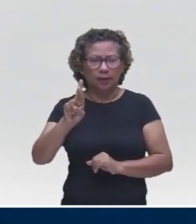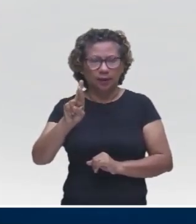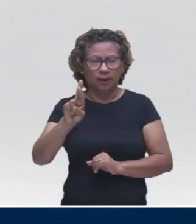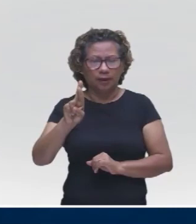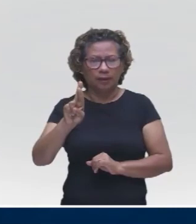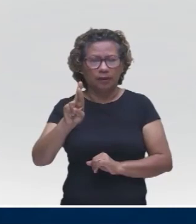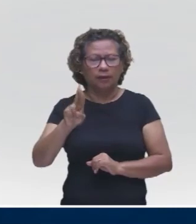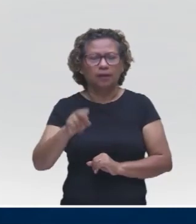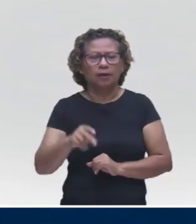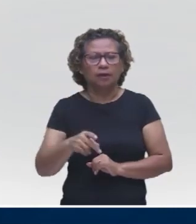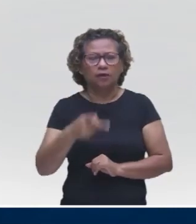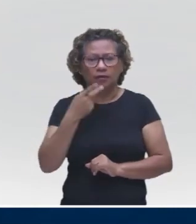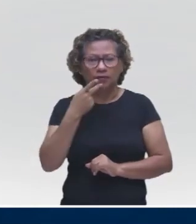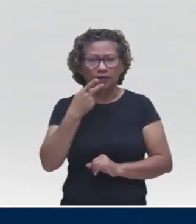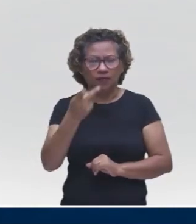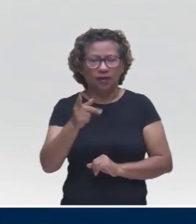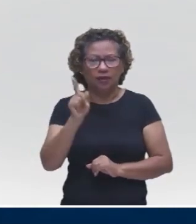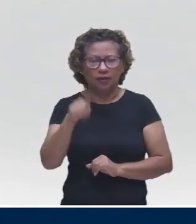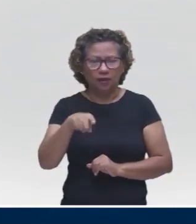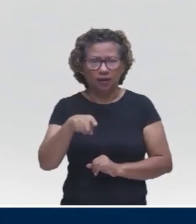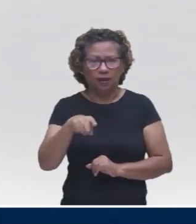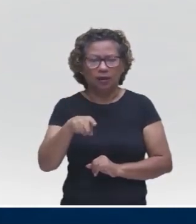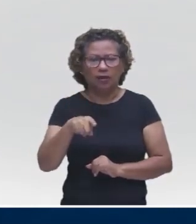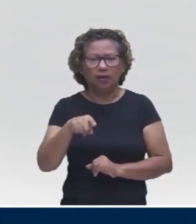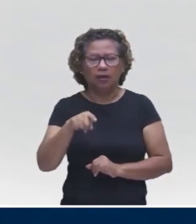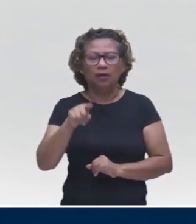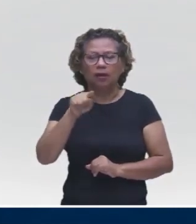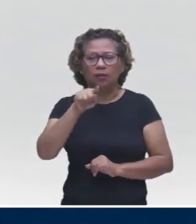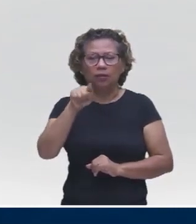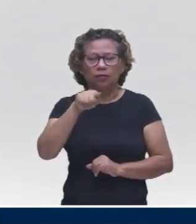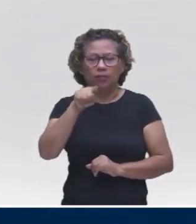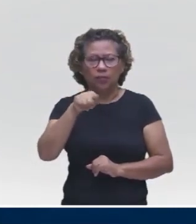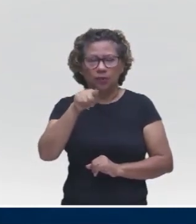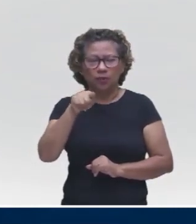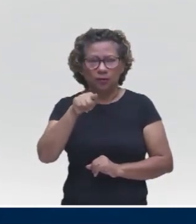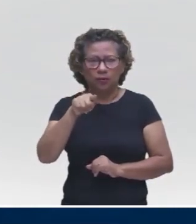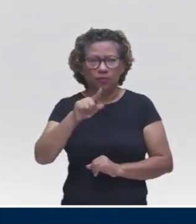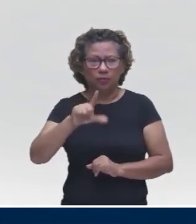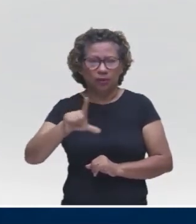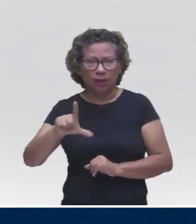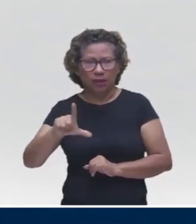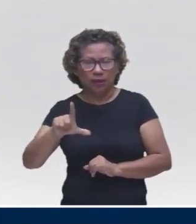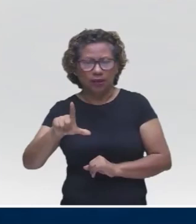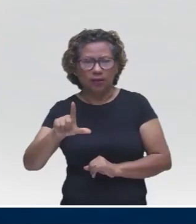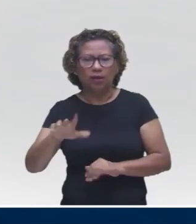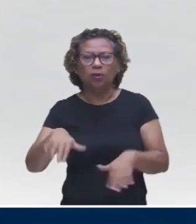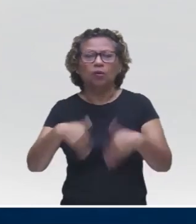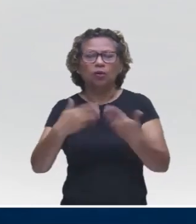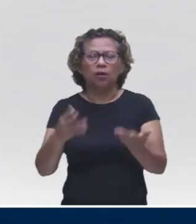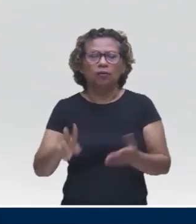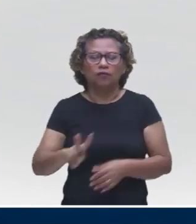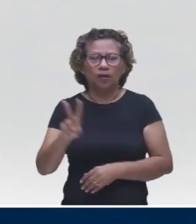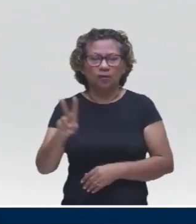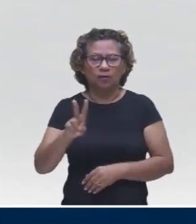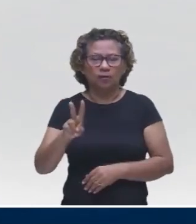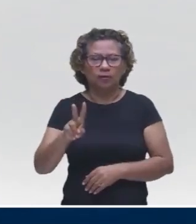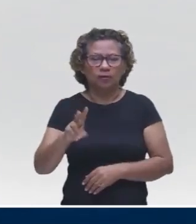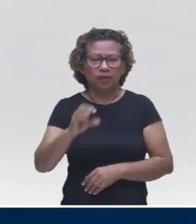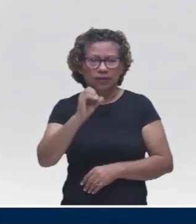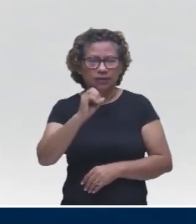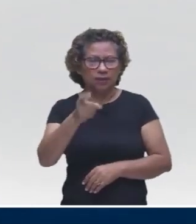chamar de ponto L, era formado por que valores? 0 em x